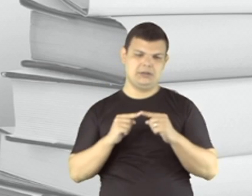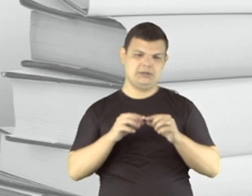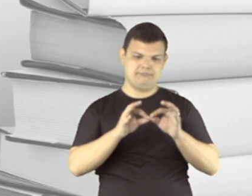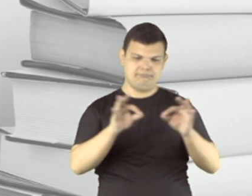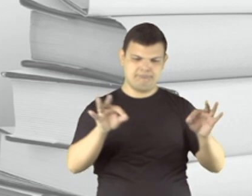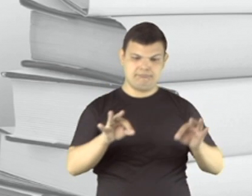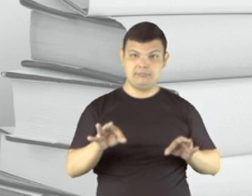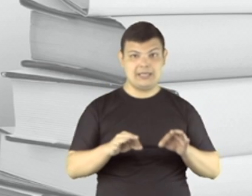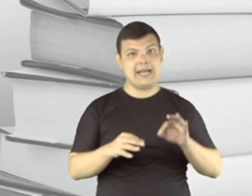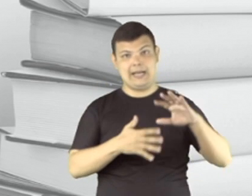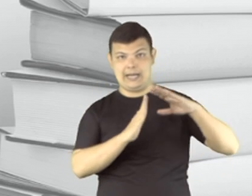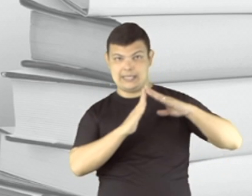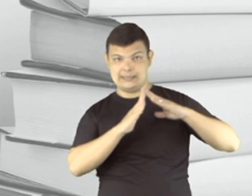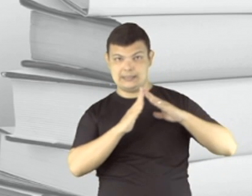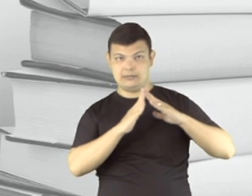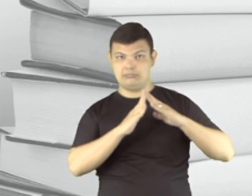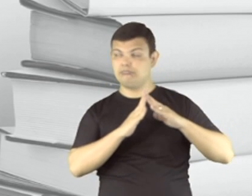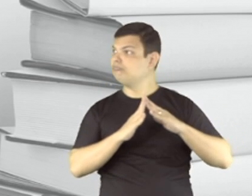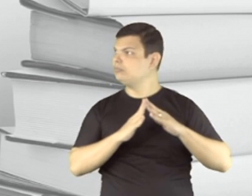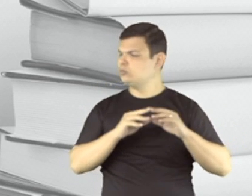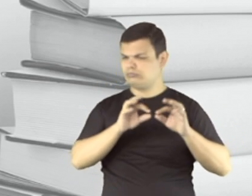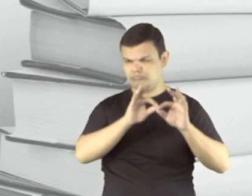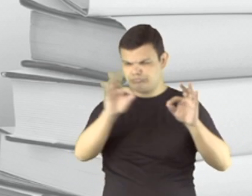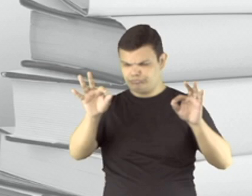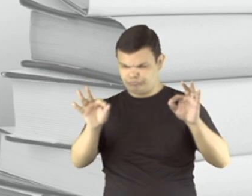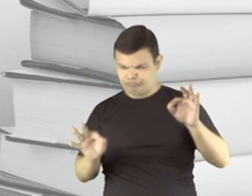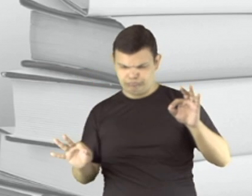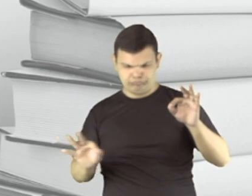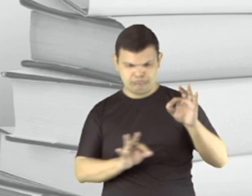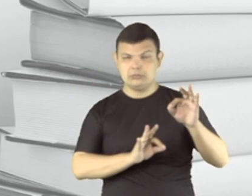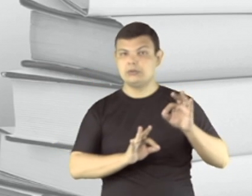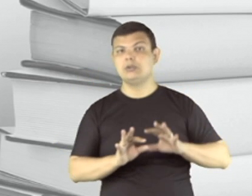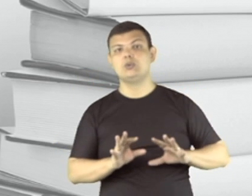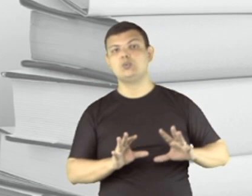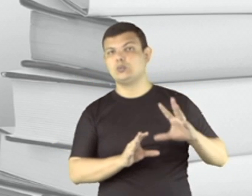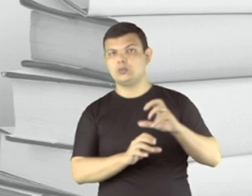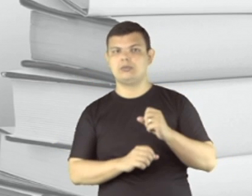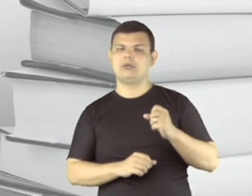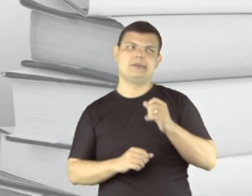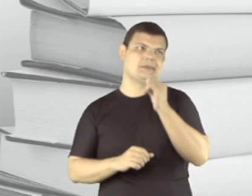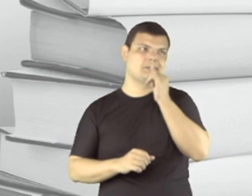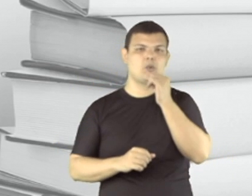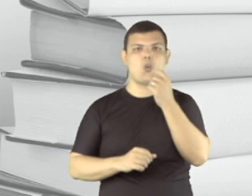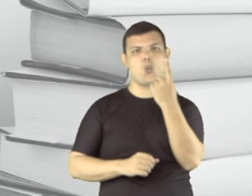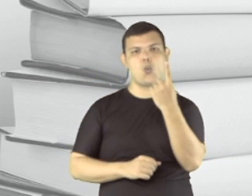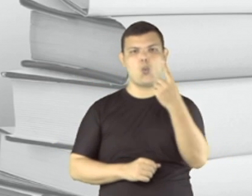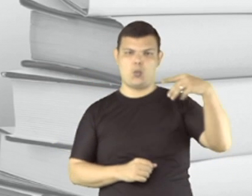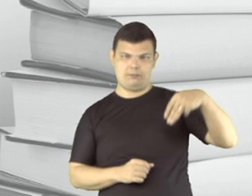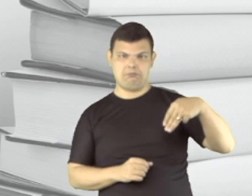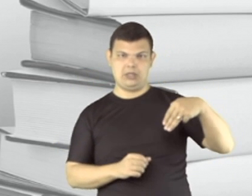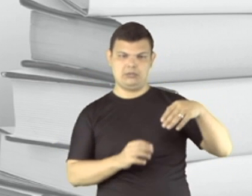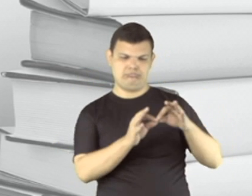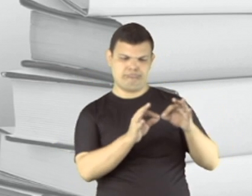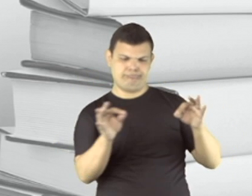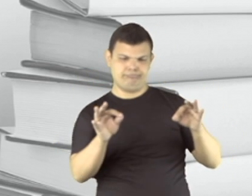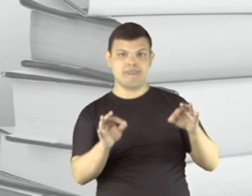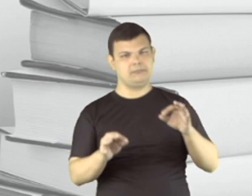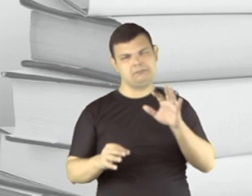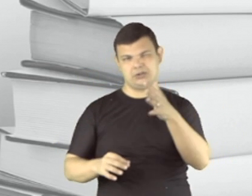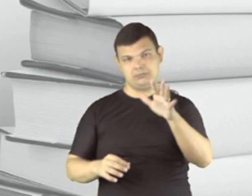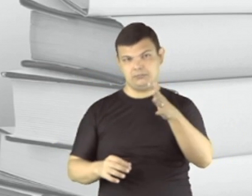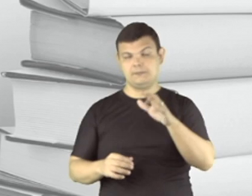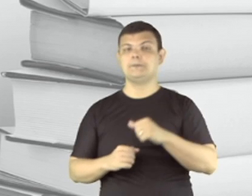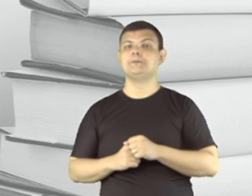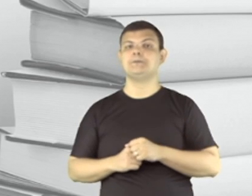casa, o perímetro, considerando que cada quadradinho aqui teria 1 metro, estou considerando a unidade medida como 1 metro